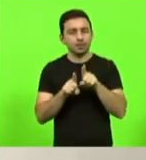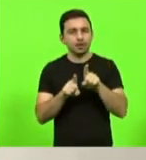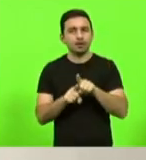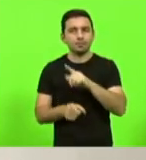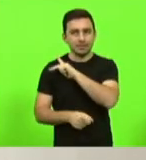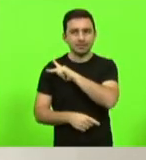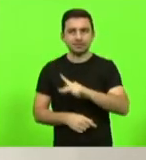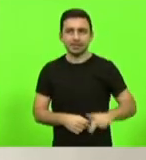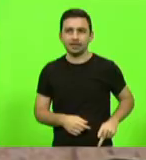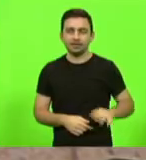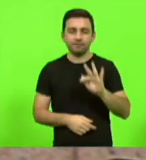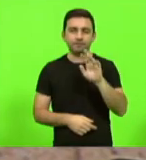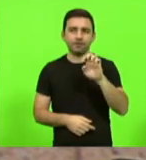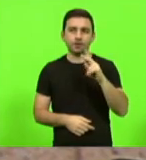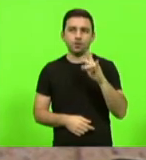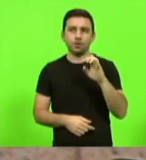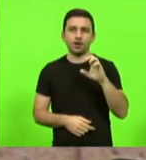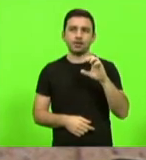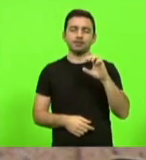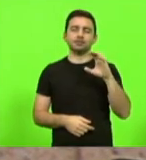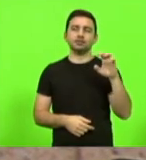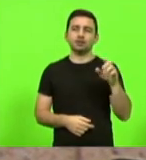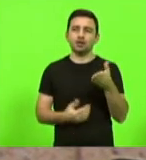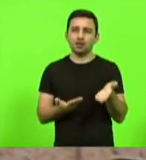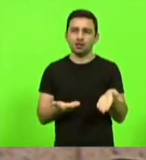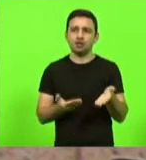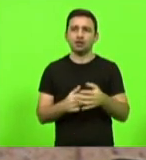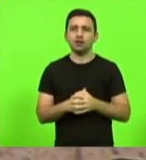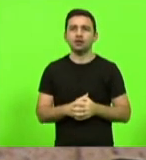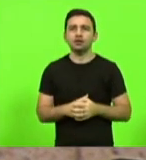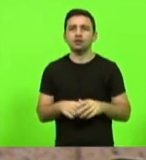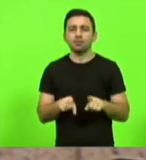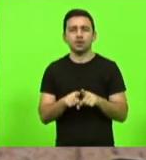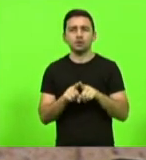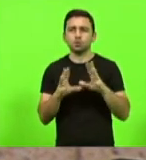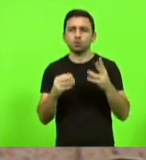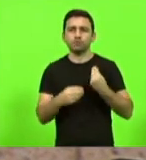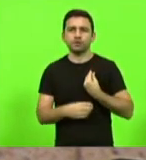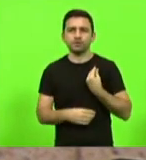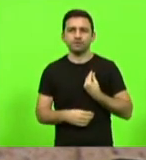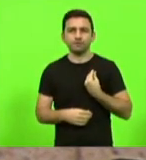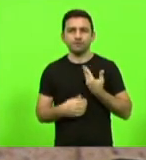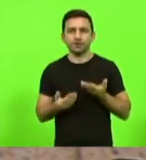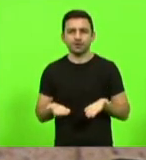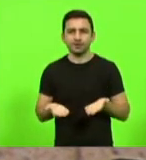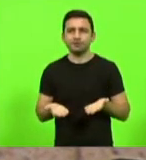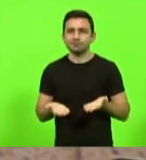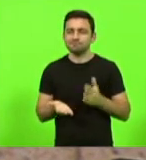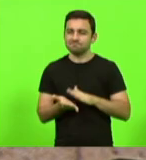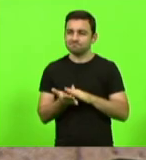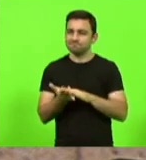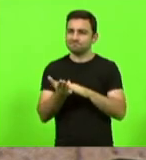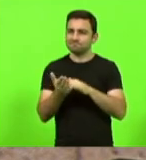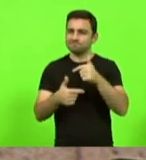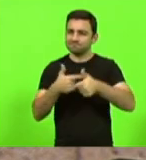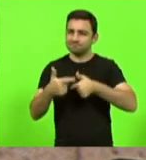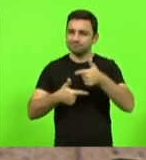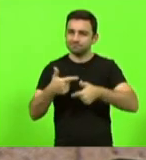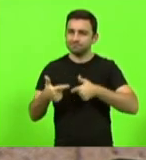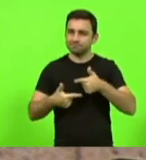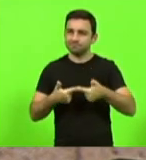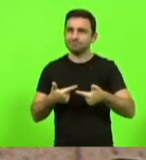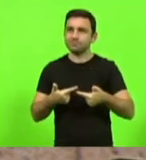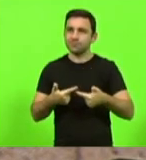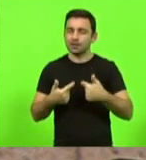presidente da FEUESC, aos demais que se fazem presentes aqui. Em primeiro lugar, parabenizá-los pelo trabalho, pela atuação.